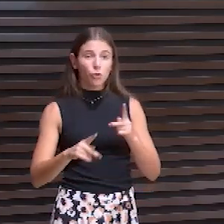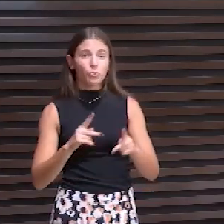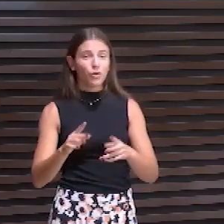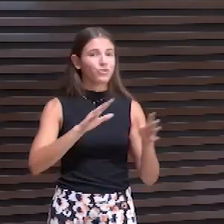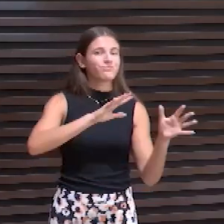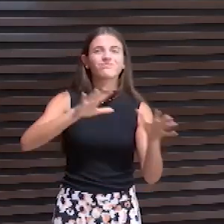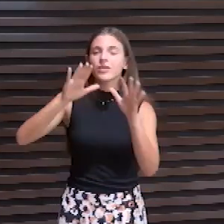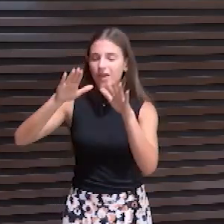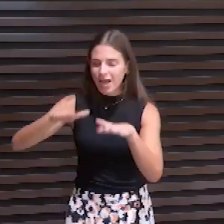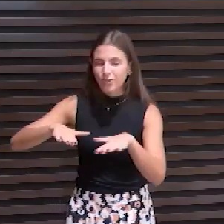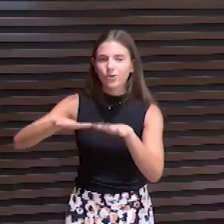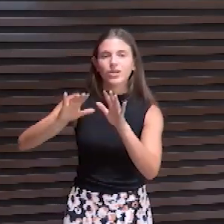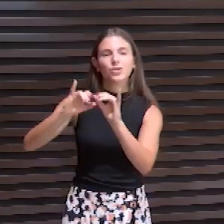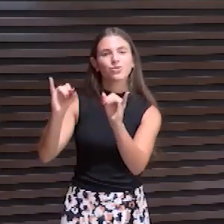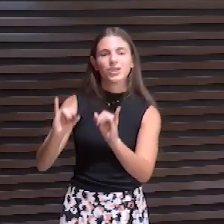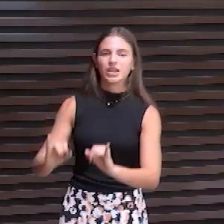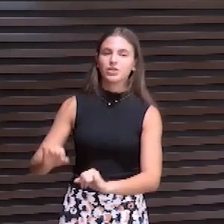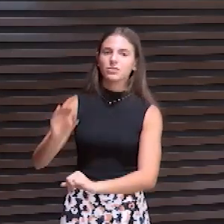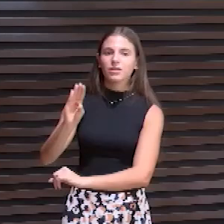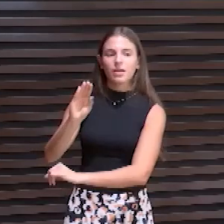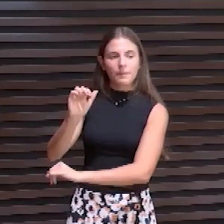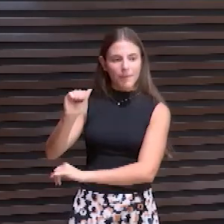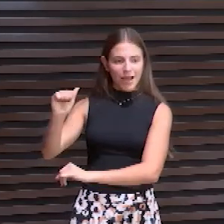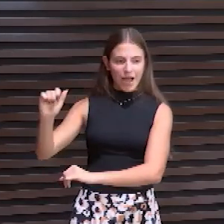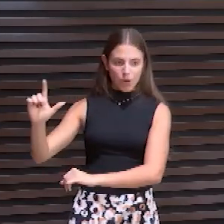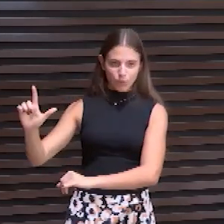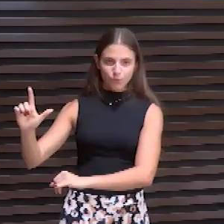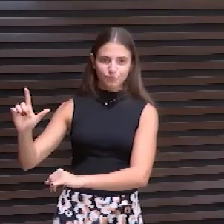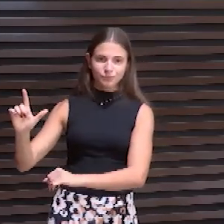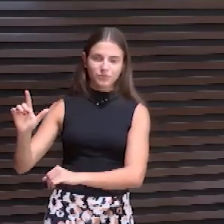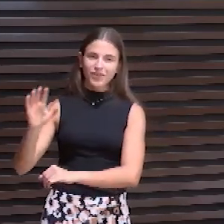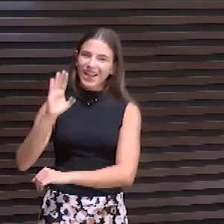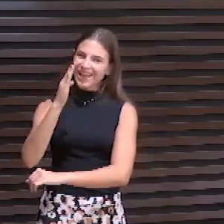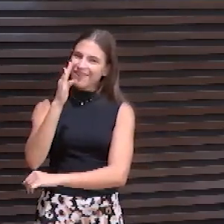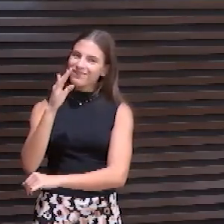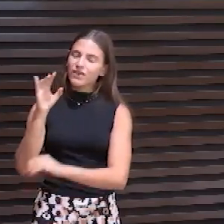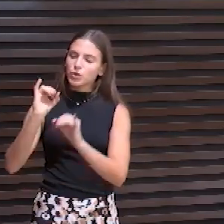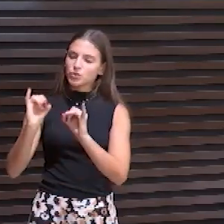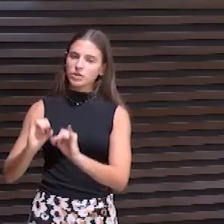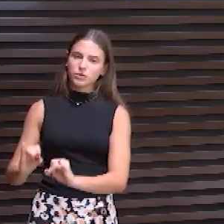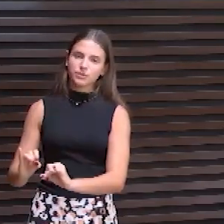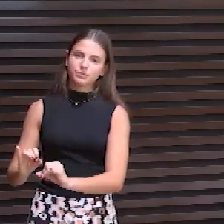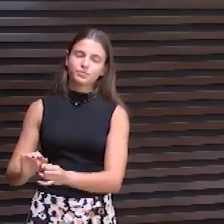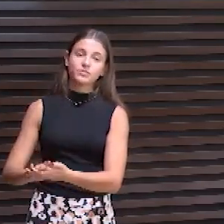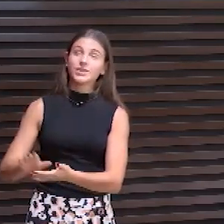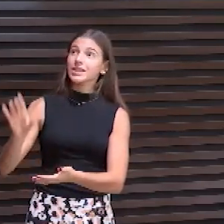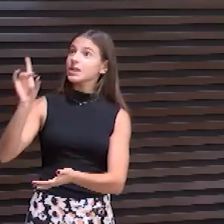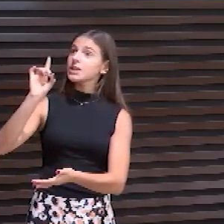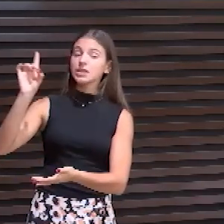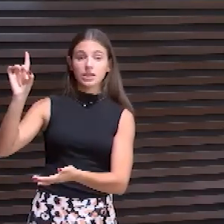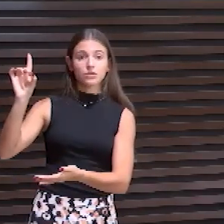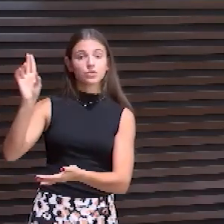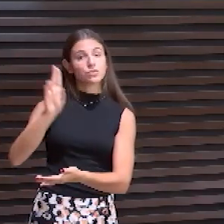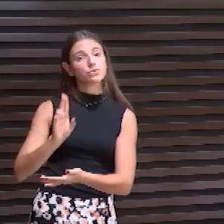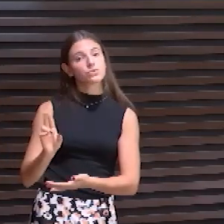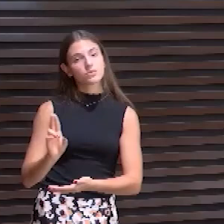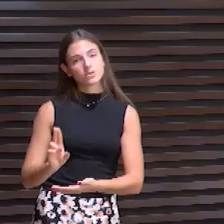em idolatria, adorando a falsos deuses. A situação estava terrível. E aí Deus usa